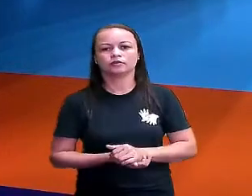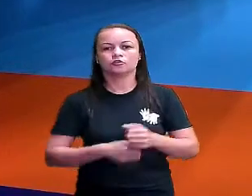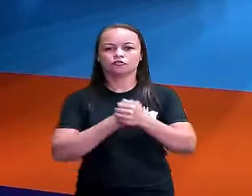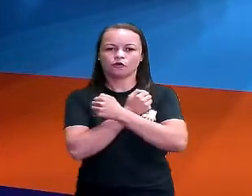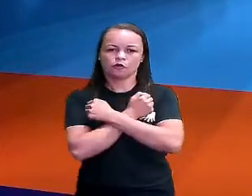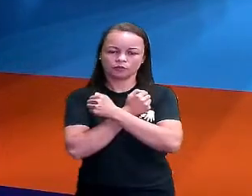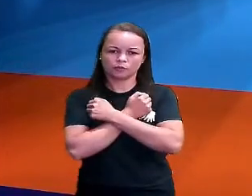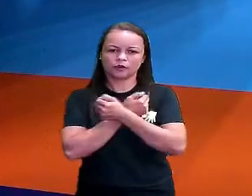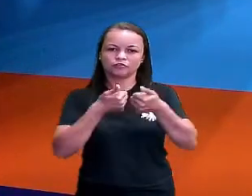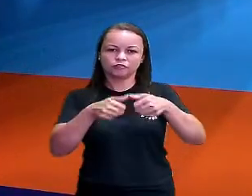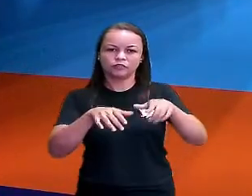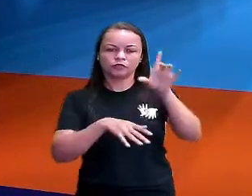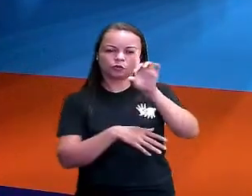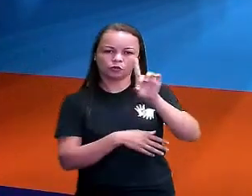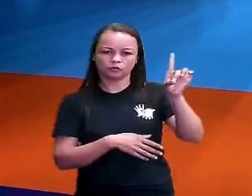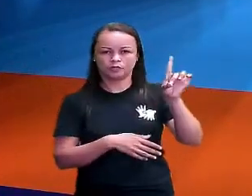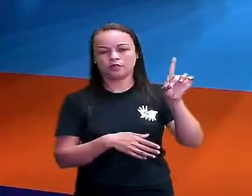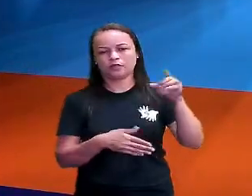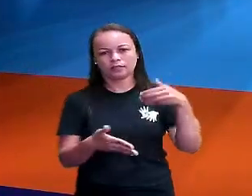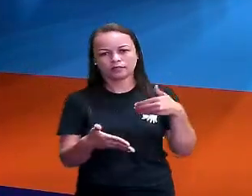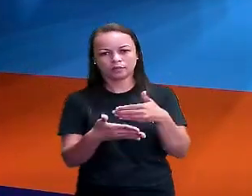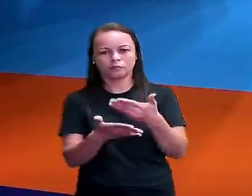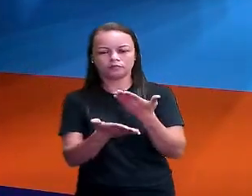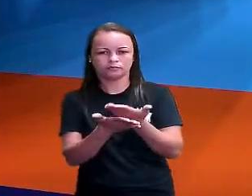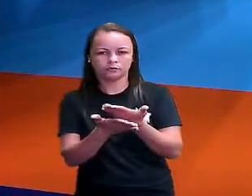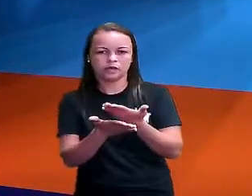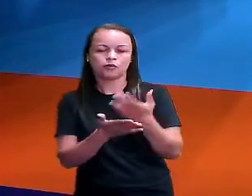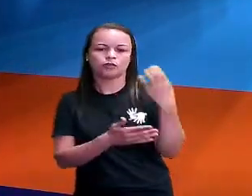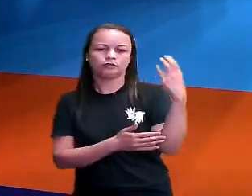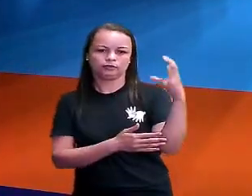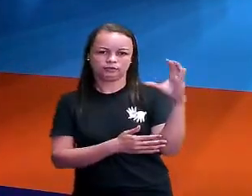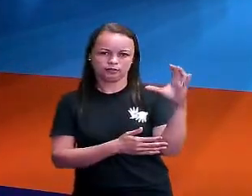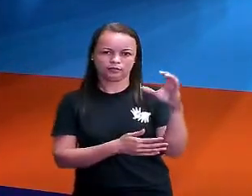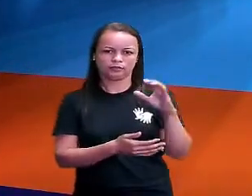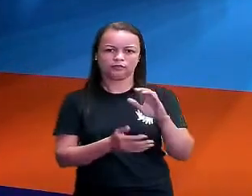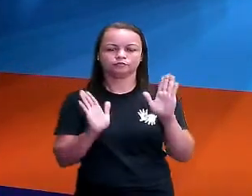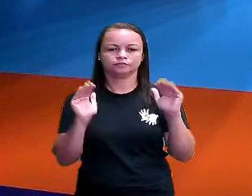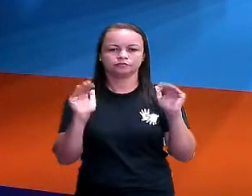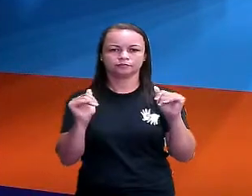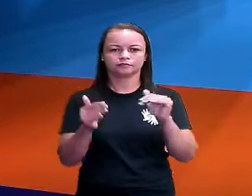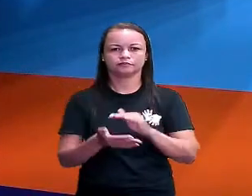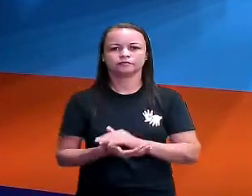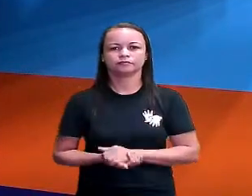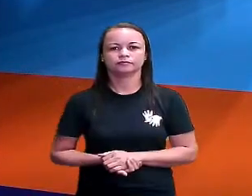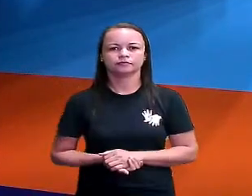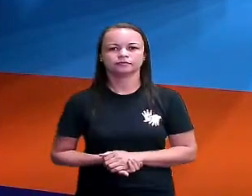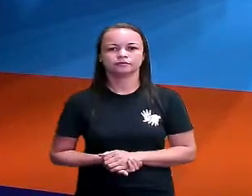abraço, fiquem com Deus e até a nossa próxima aula de Ciências da Natureza. Tchau, tchau!